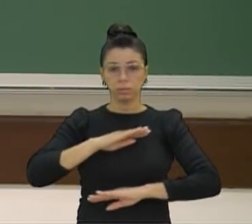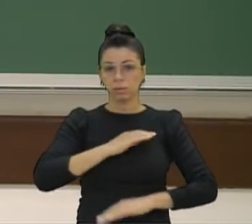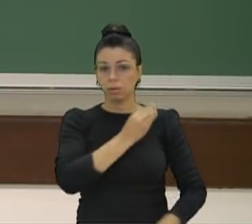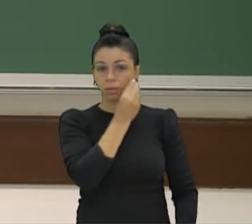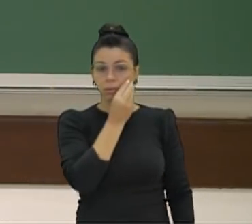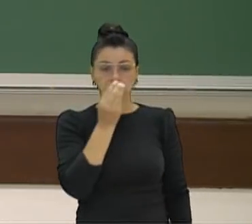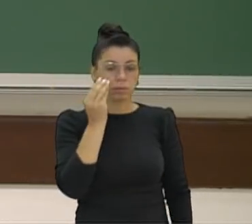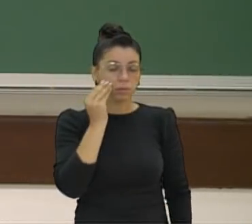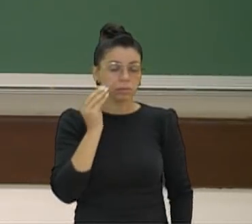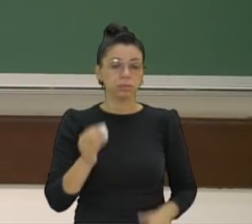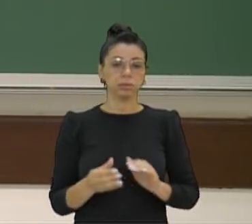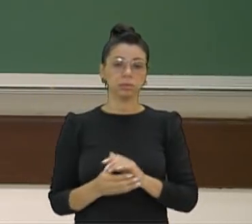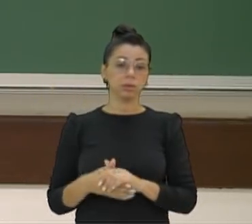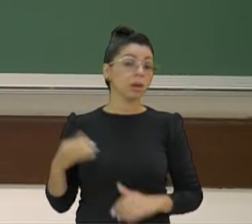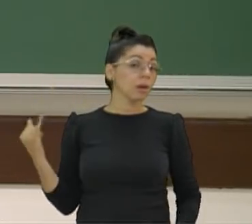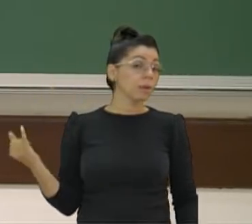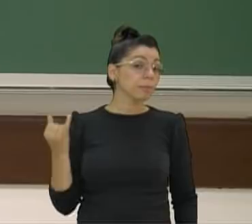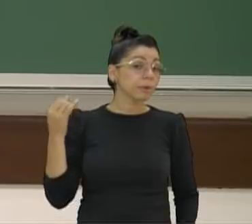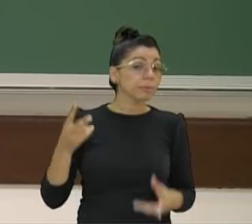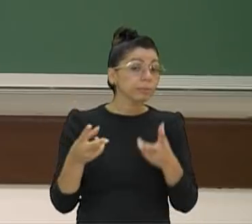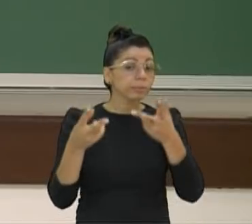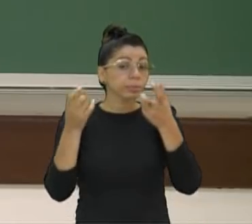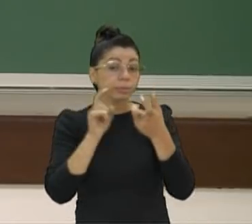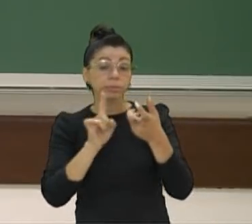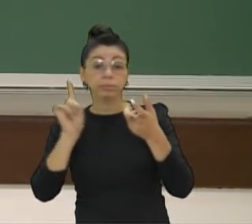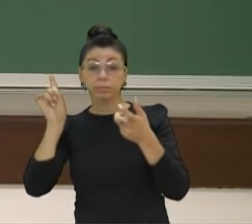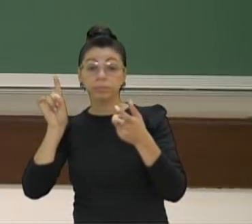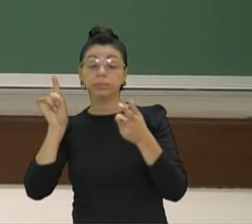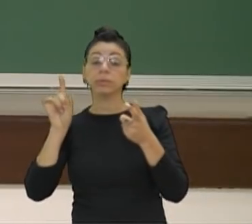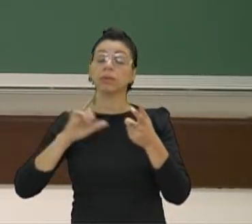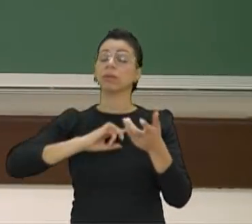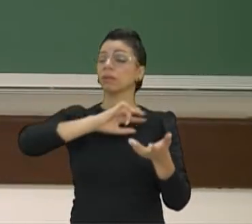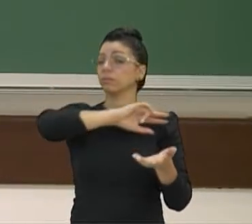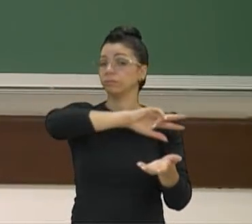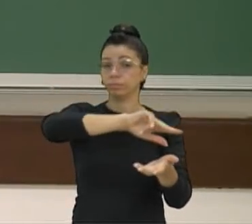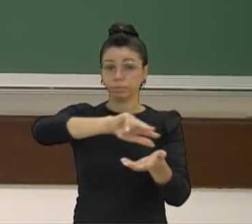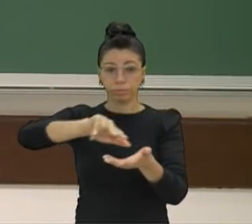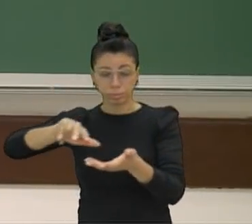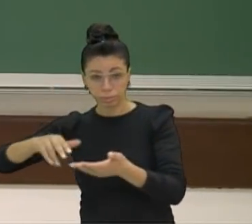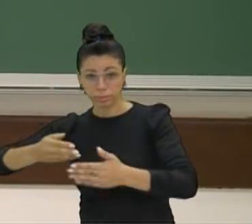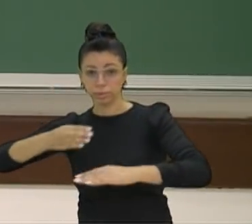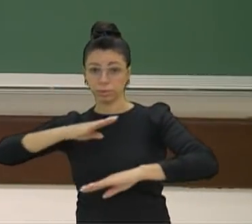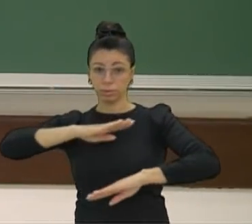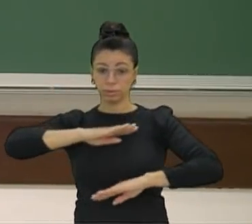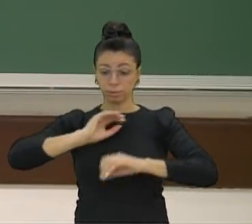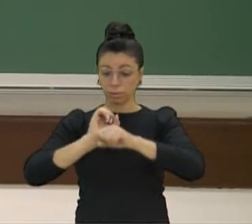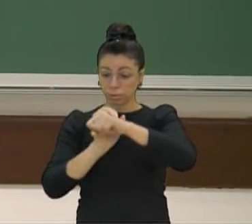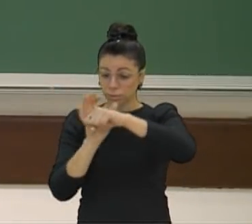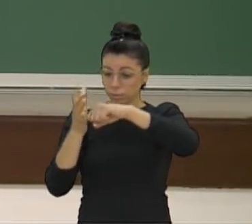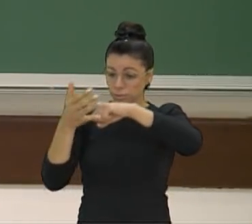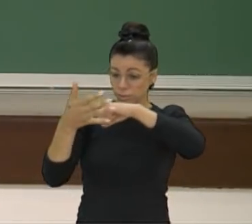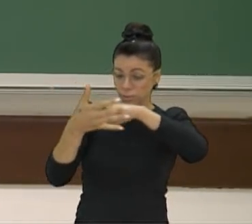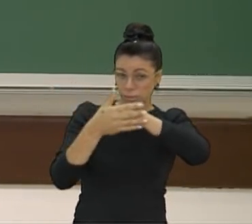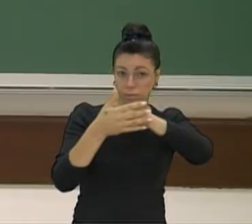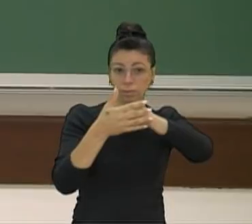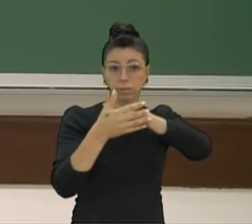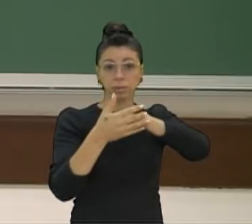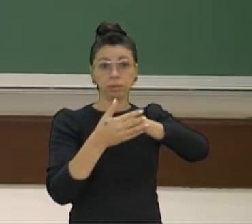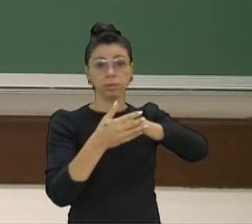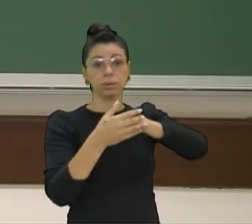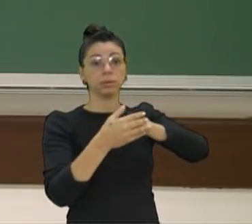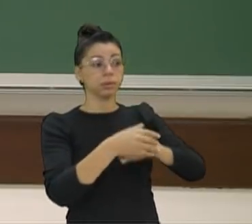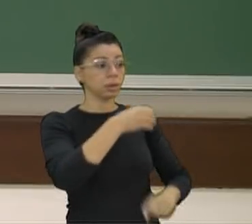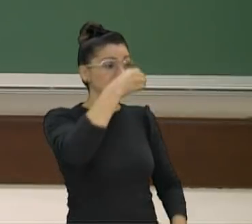que é importante a gente perceber com isso? Que muitas vezes sintomas de Covid, resfriado e gripe são